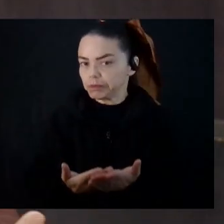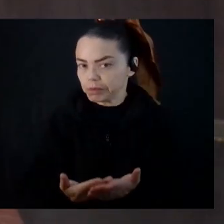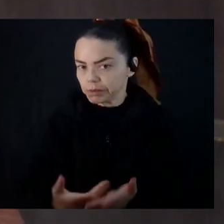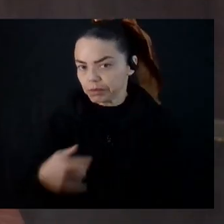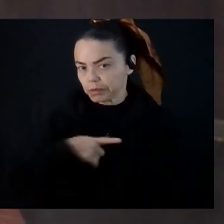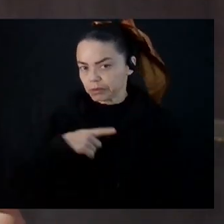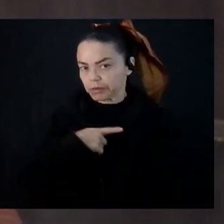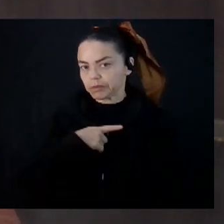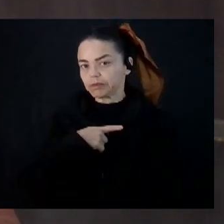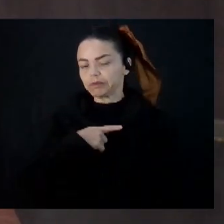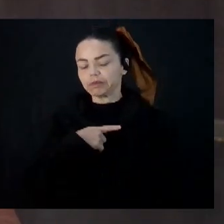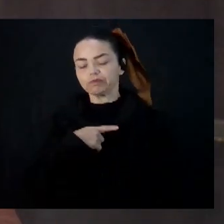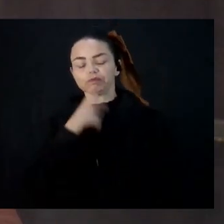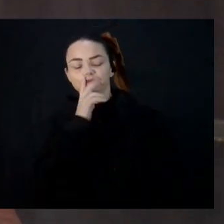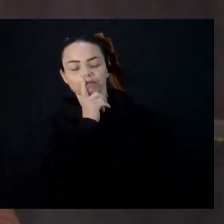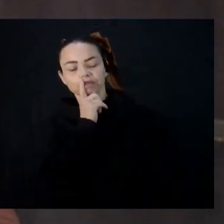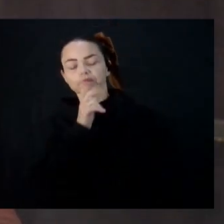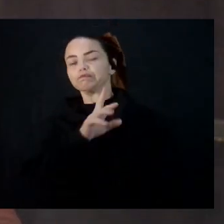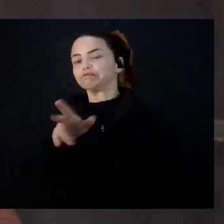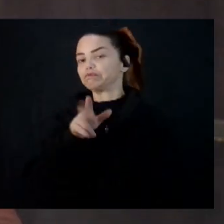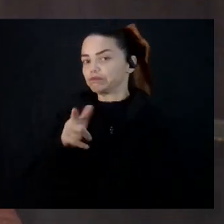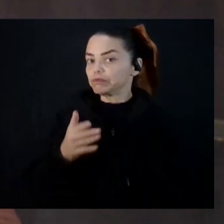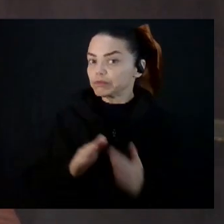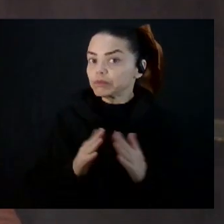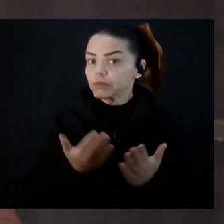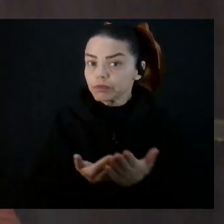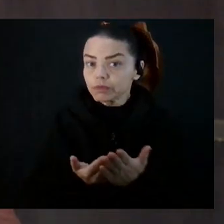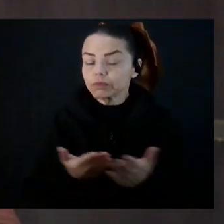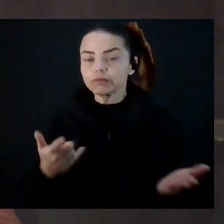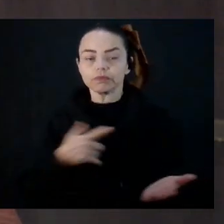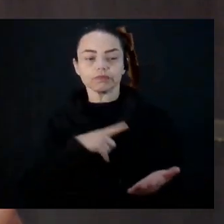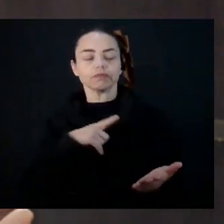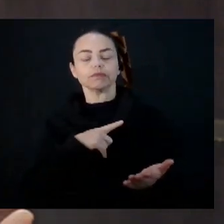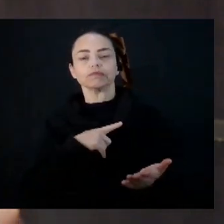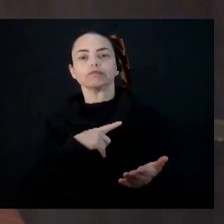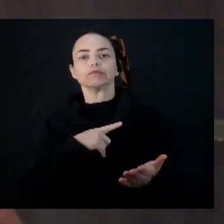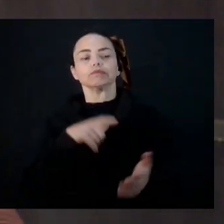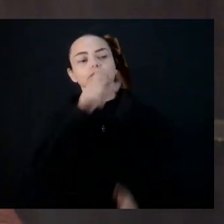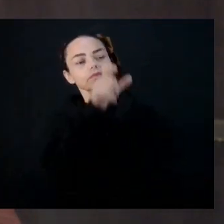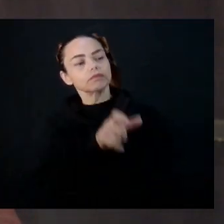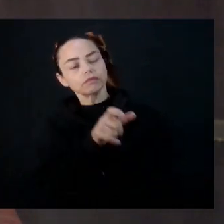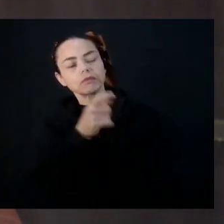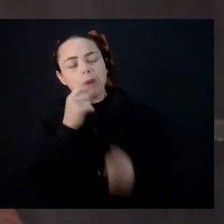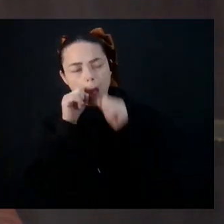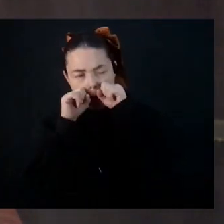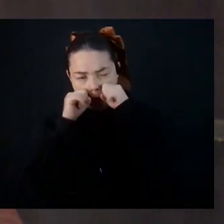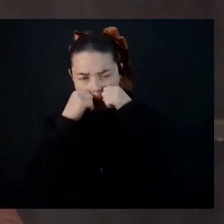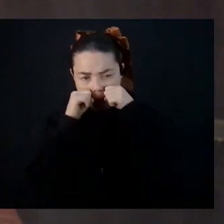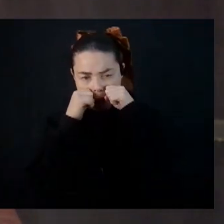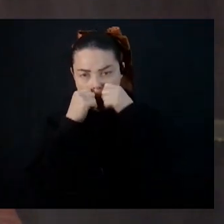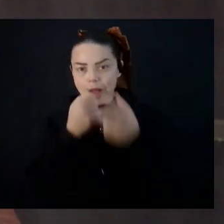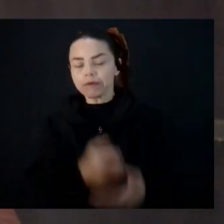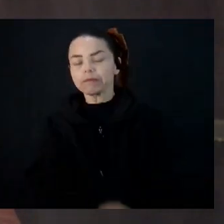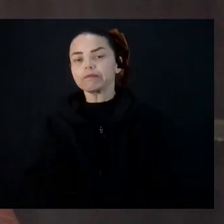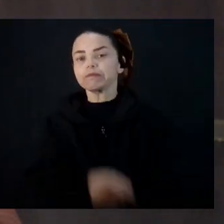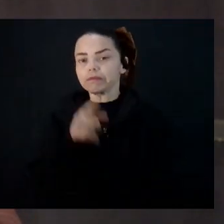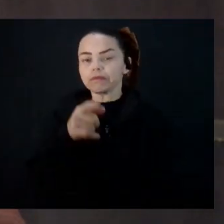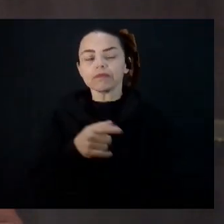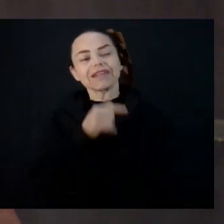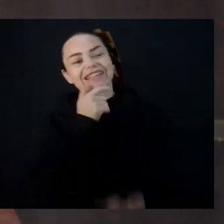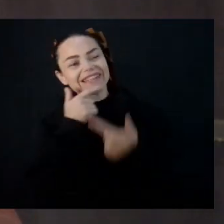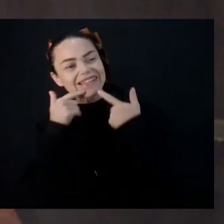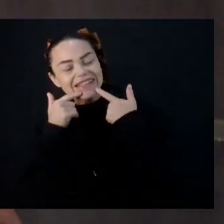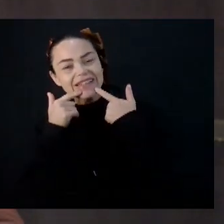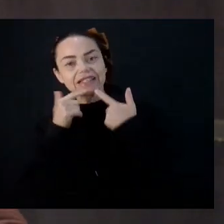coisa diferente na escola? Hoje tinha alguma pessoa que chorou ou alguma pessoa que você viu sorrindo? Então você